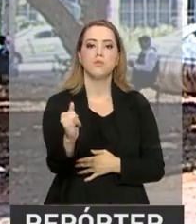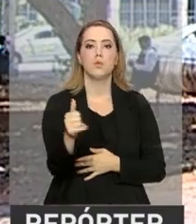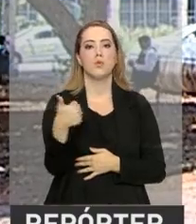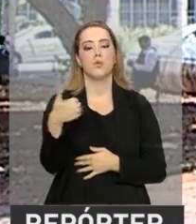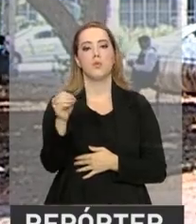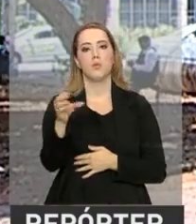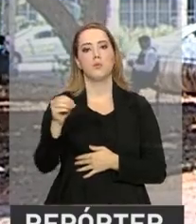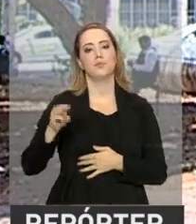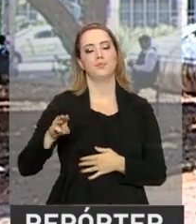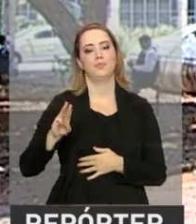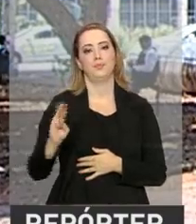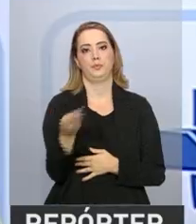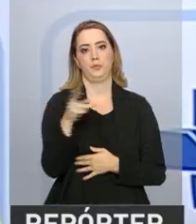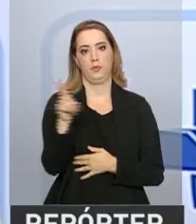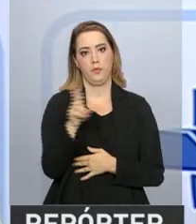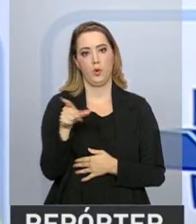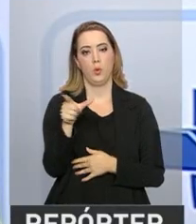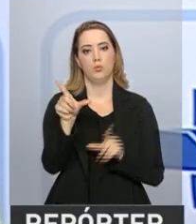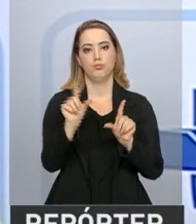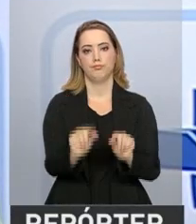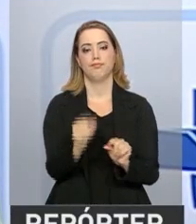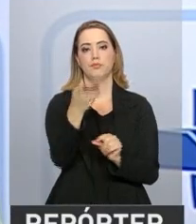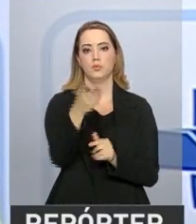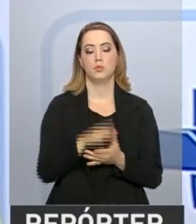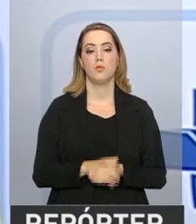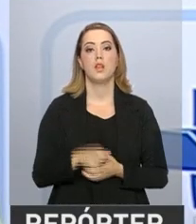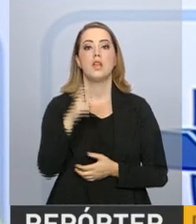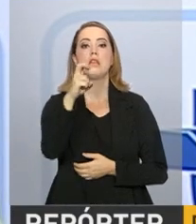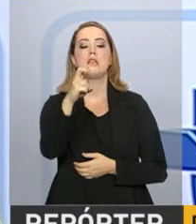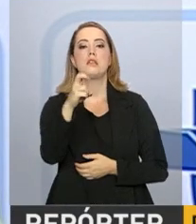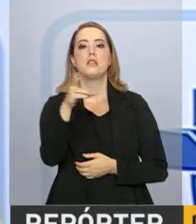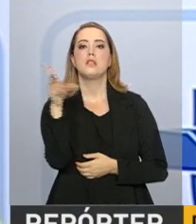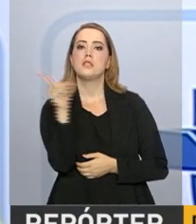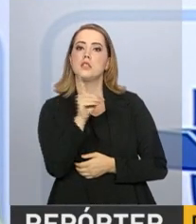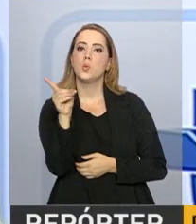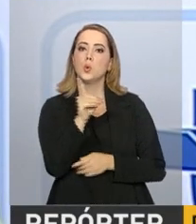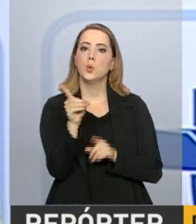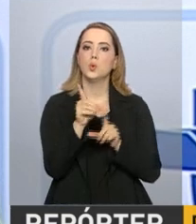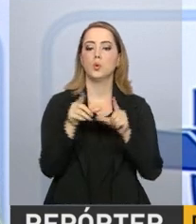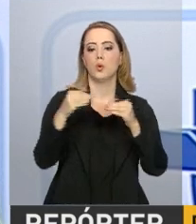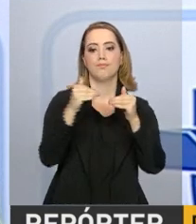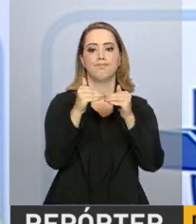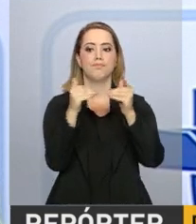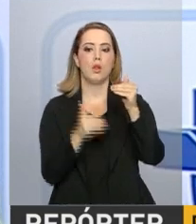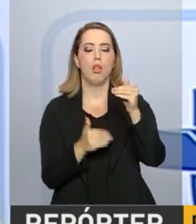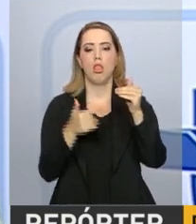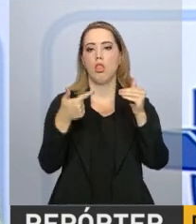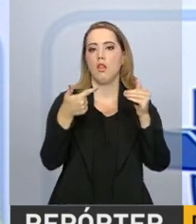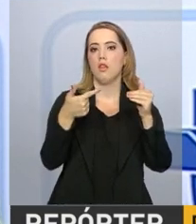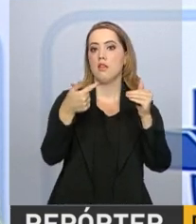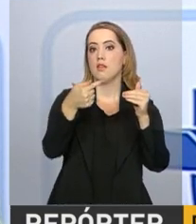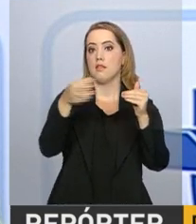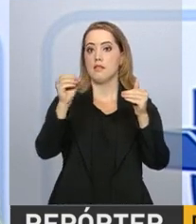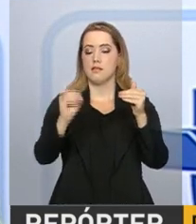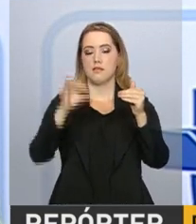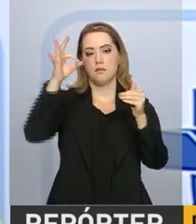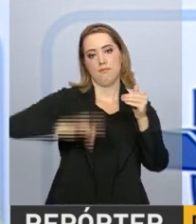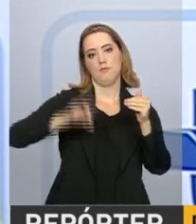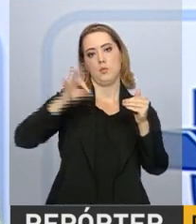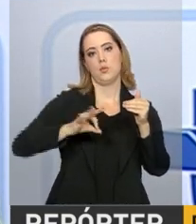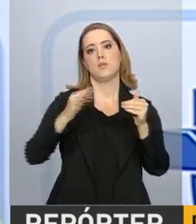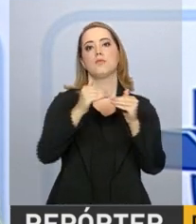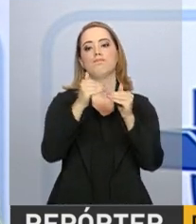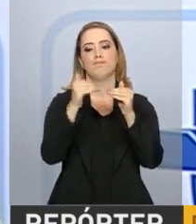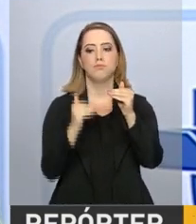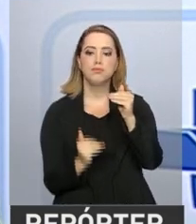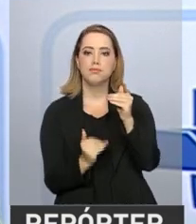R$1,1 bilhão, não será alterado. A redução de US$5,10 para US$1,50, 70% de desconto no produto.